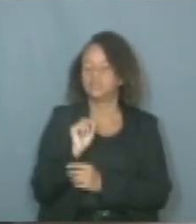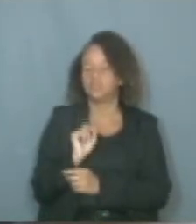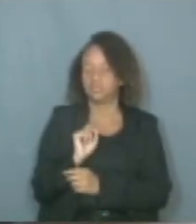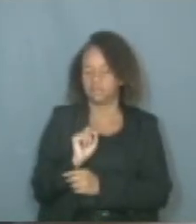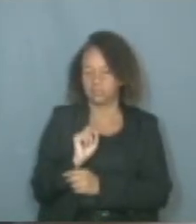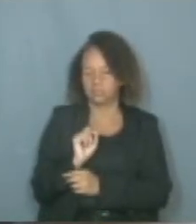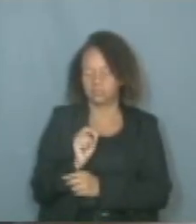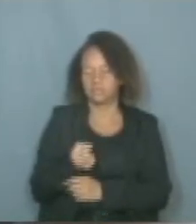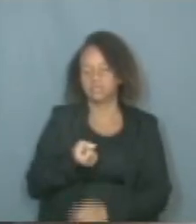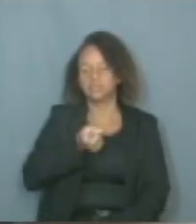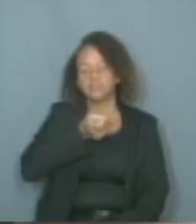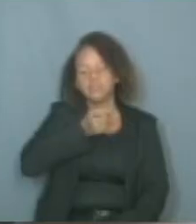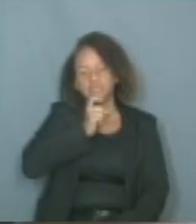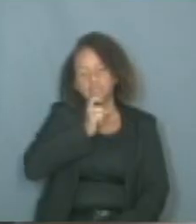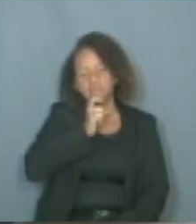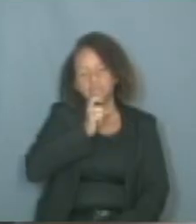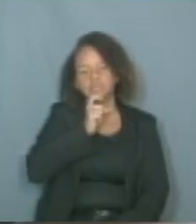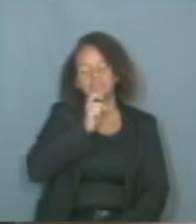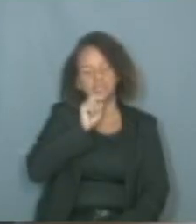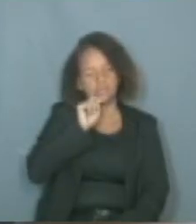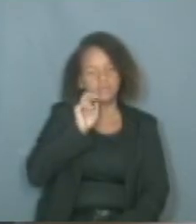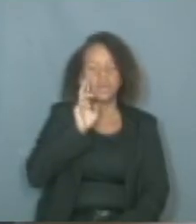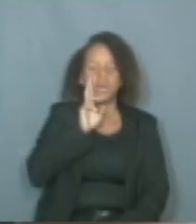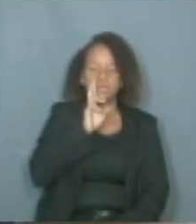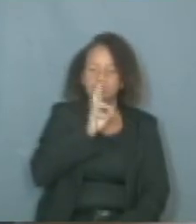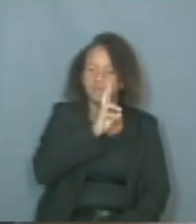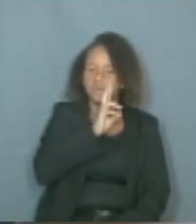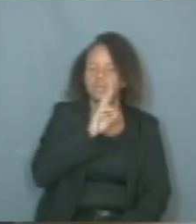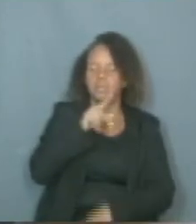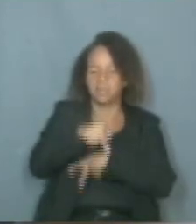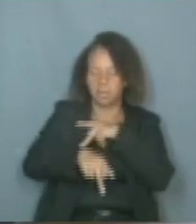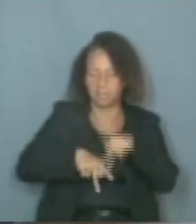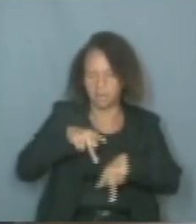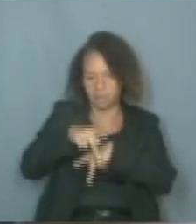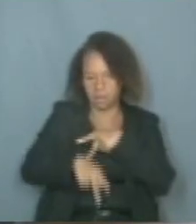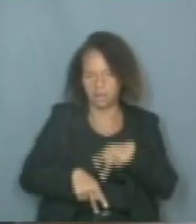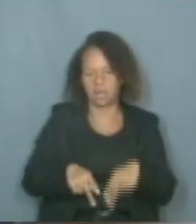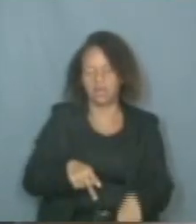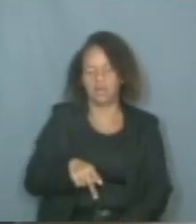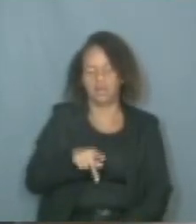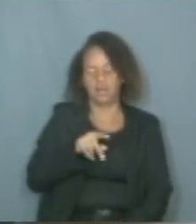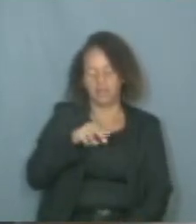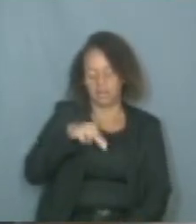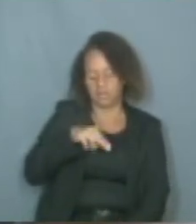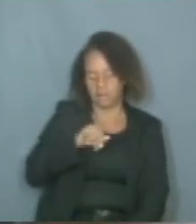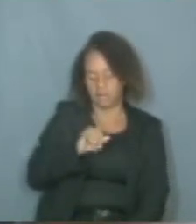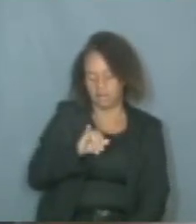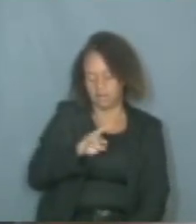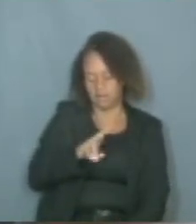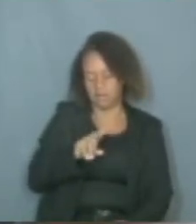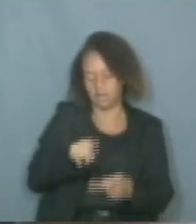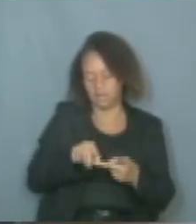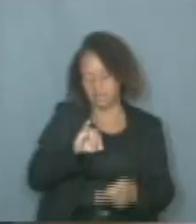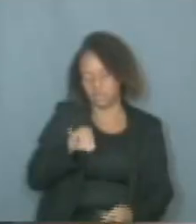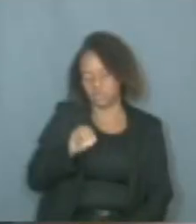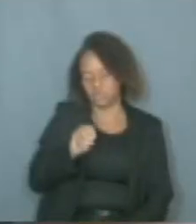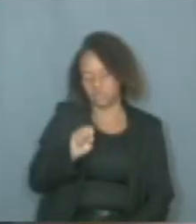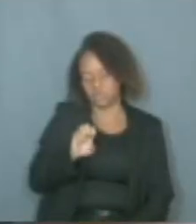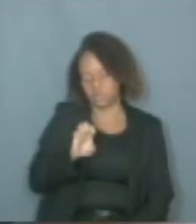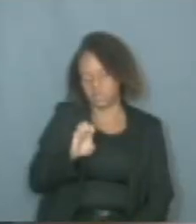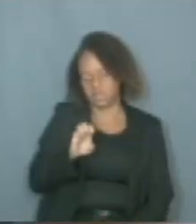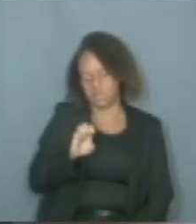de ar-condicionado nos restaurantes populares, Naide Teodósio e Josué de